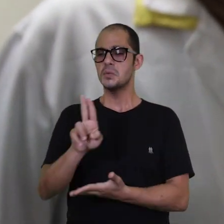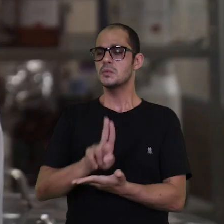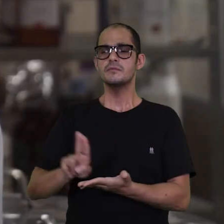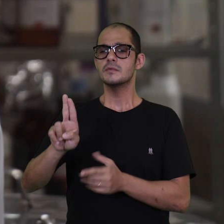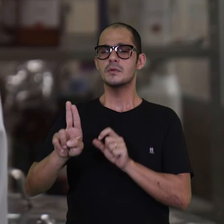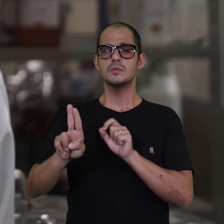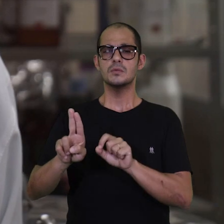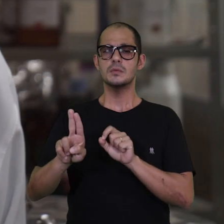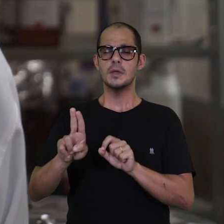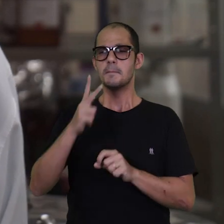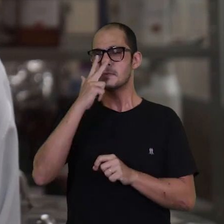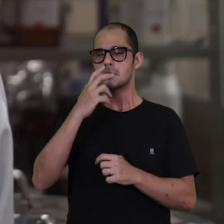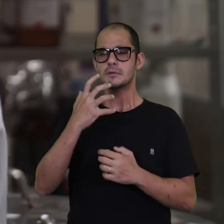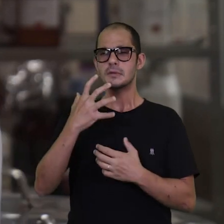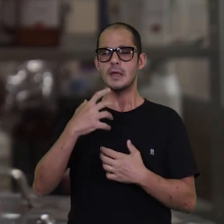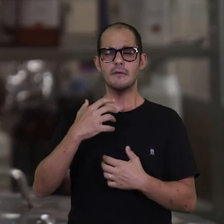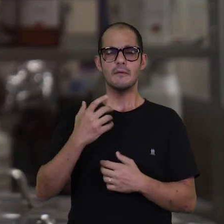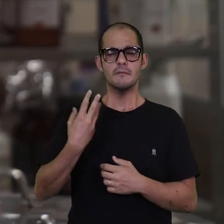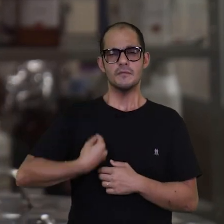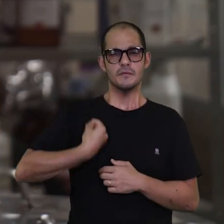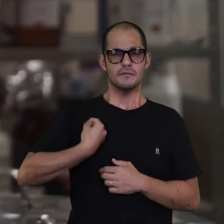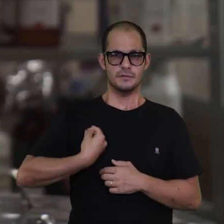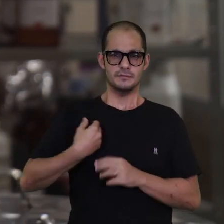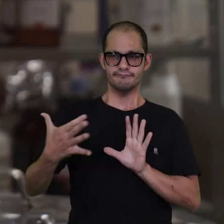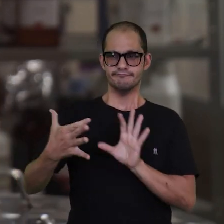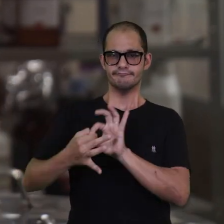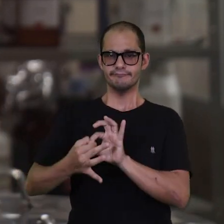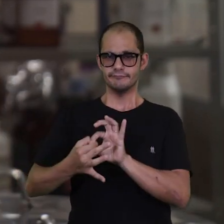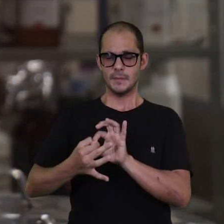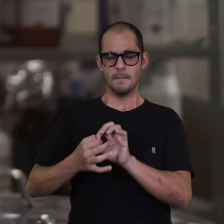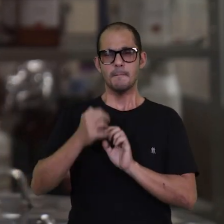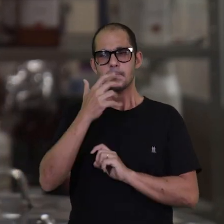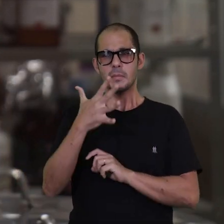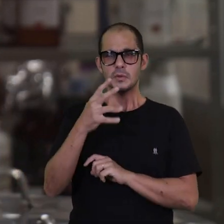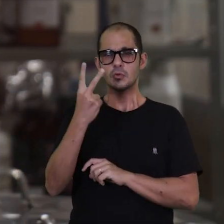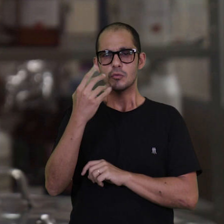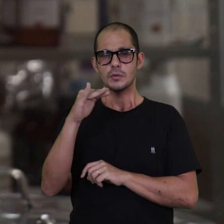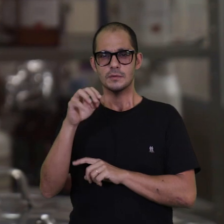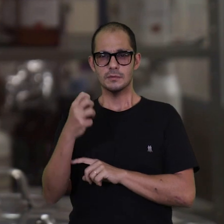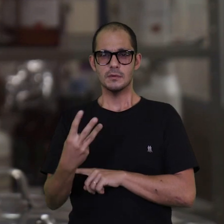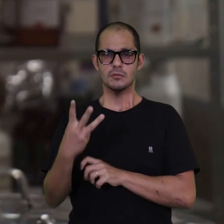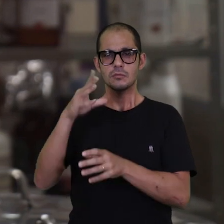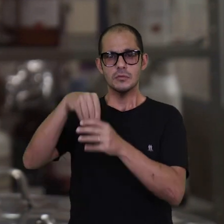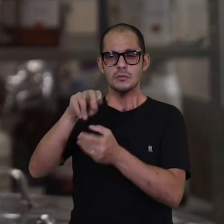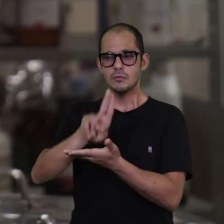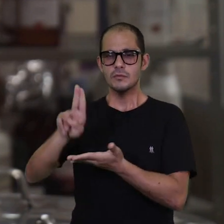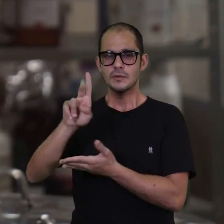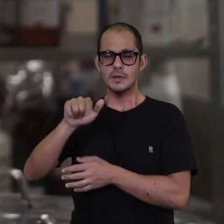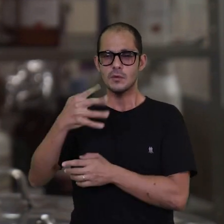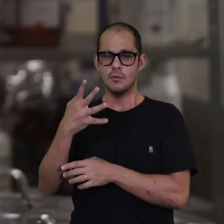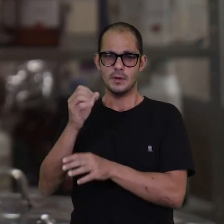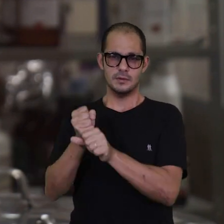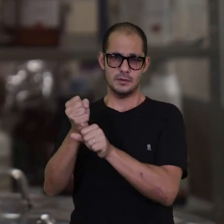ser humano. A universidade, como todo mundo fala, é uma parte da minha vida, né? Ou seja, eu tenho praticamente 2/3 da minha vida dentro